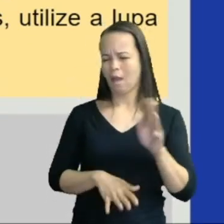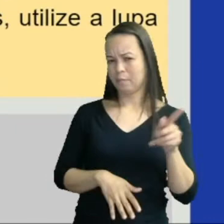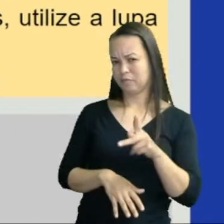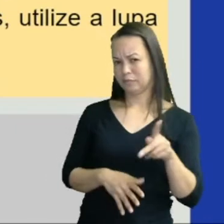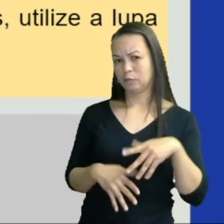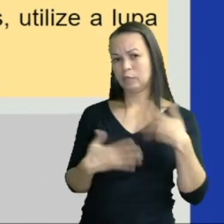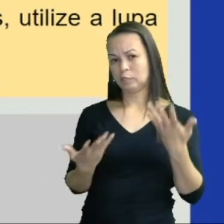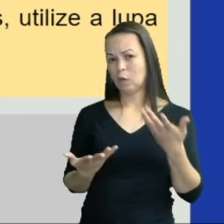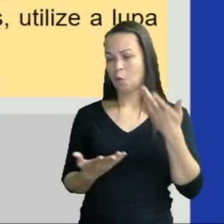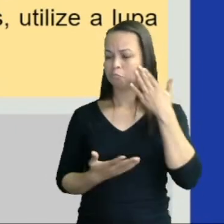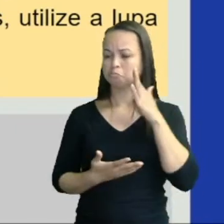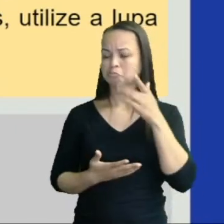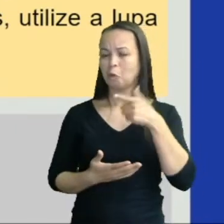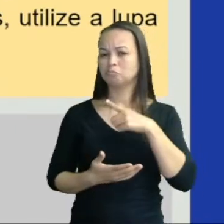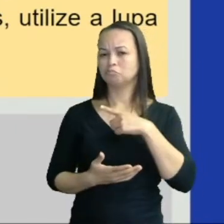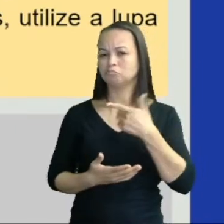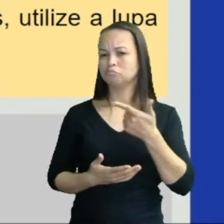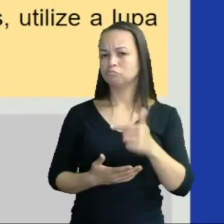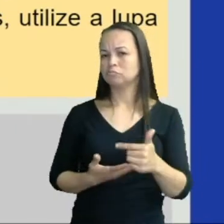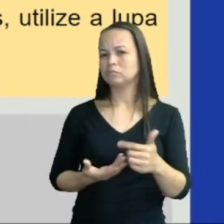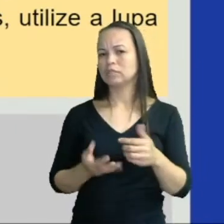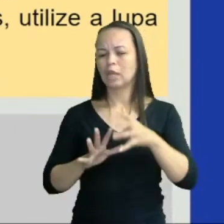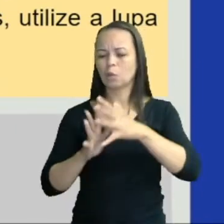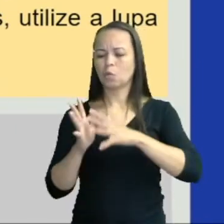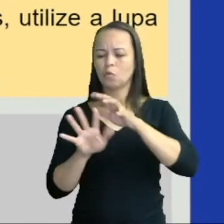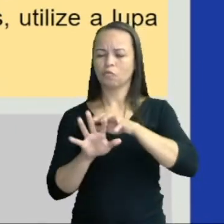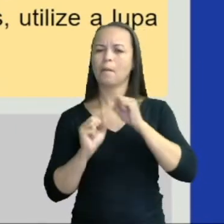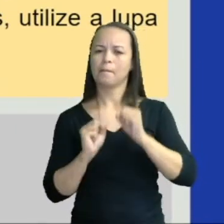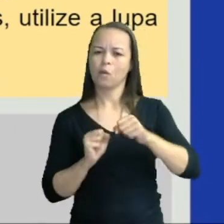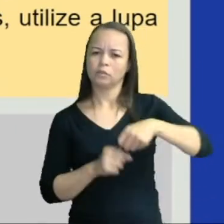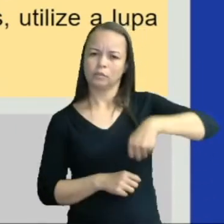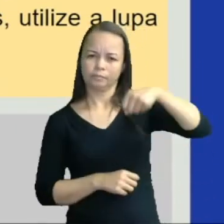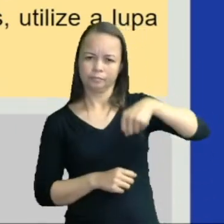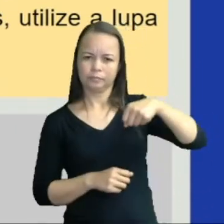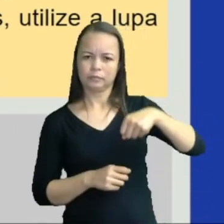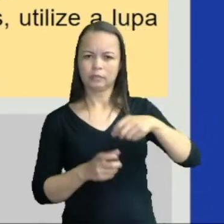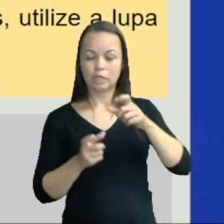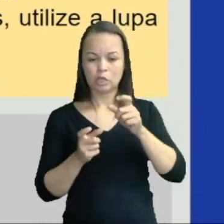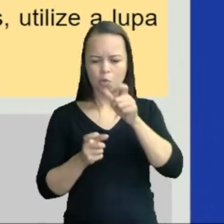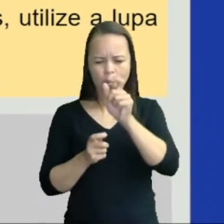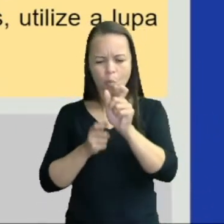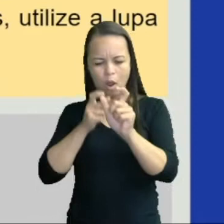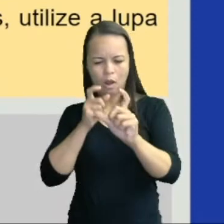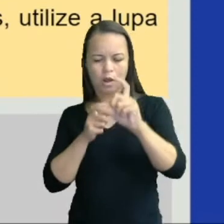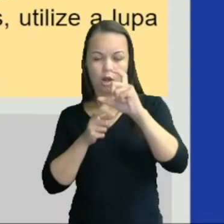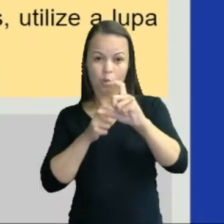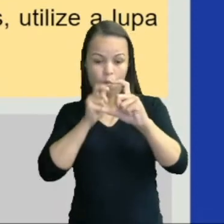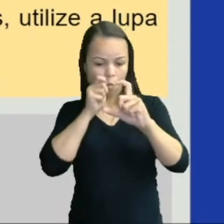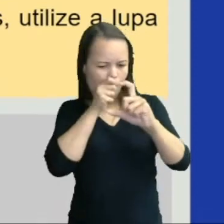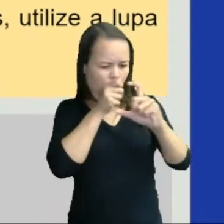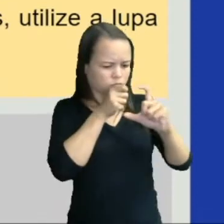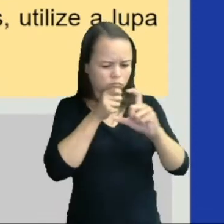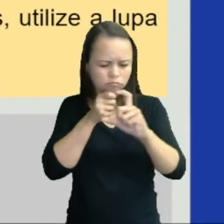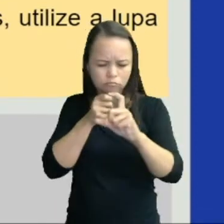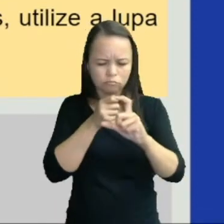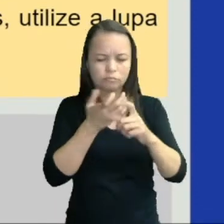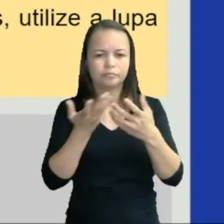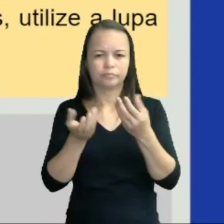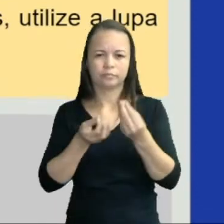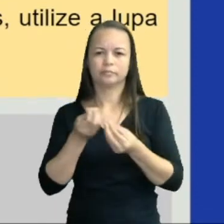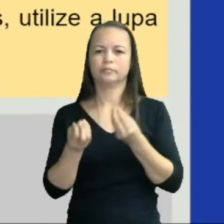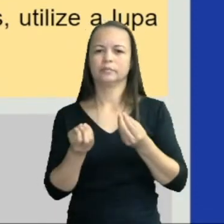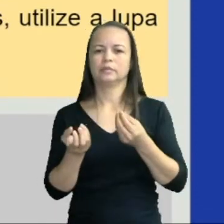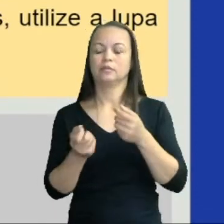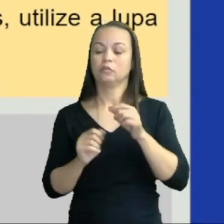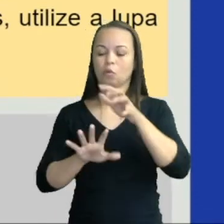Pode ser um saquinho plástico. Lupa de mão, se tiver. Jornal ou revista velha. O que é que vocês vão fazer? Vão